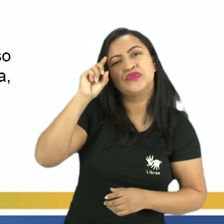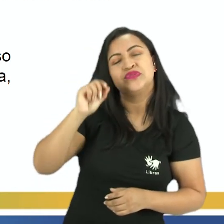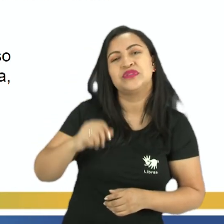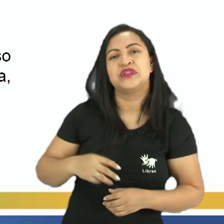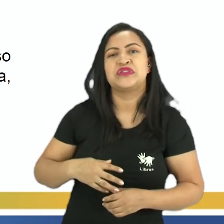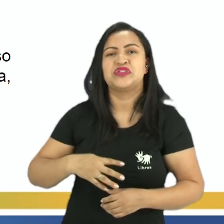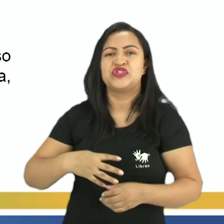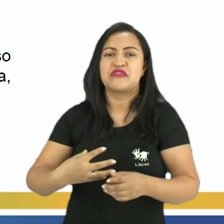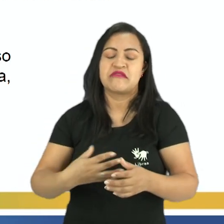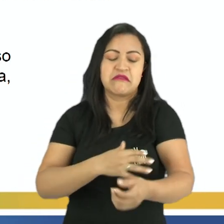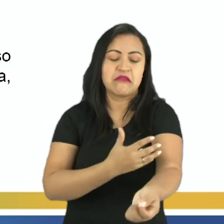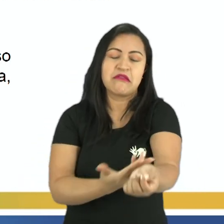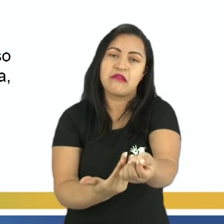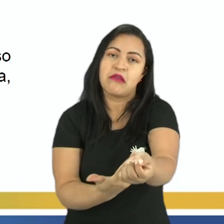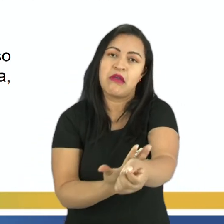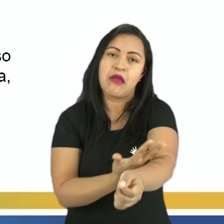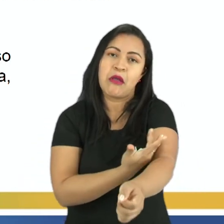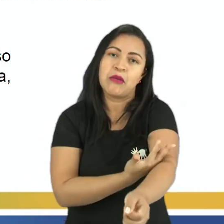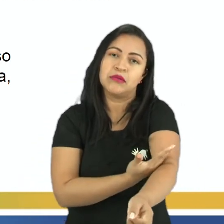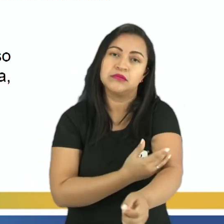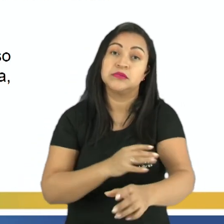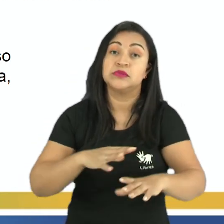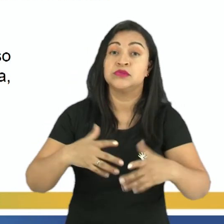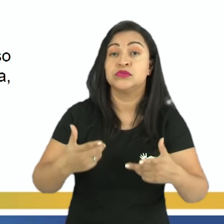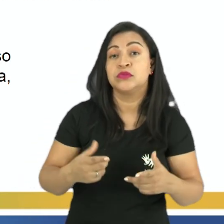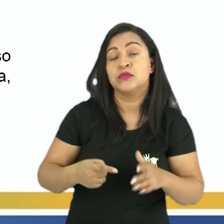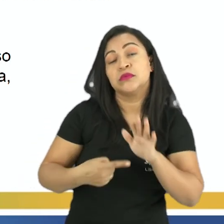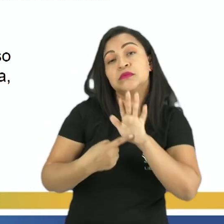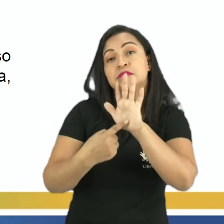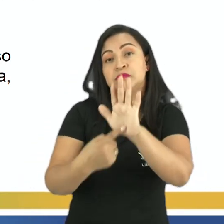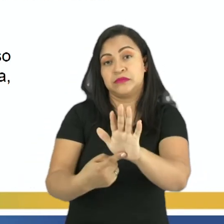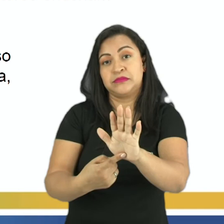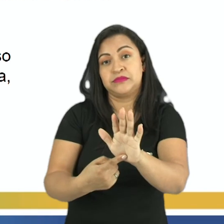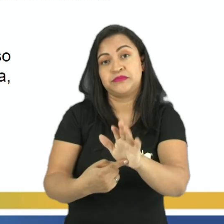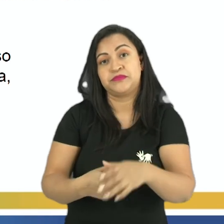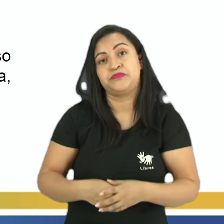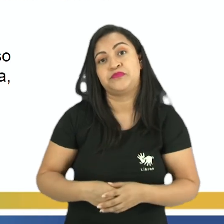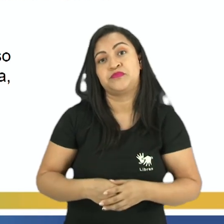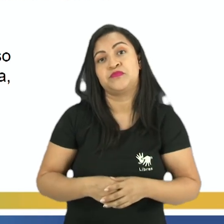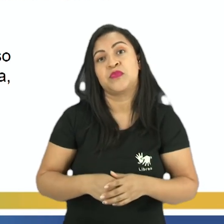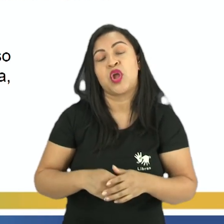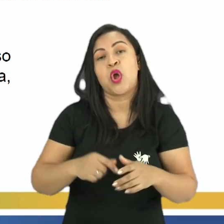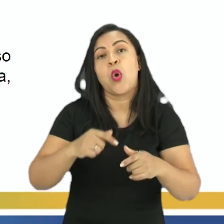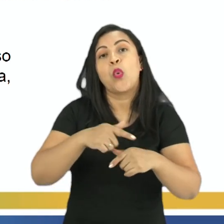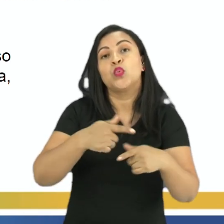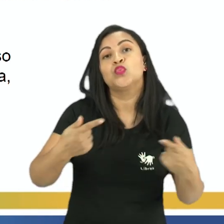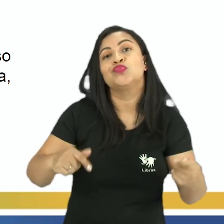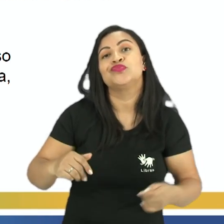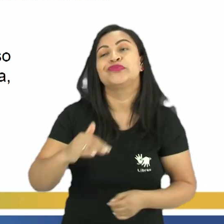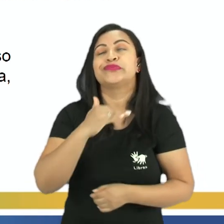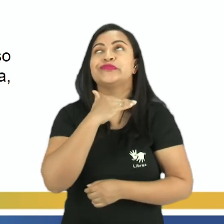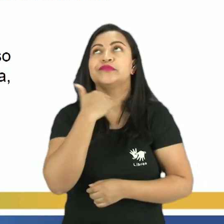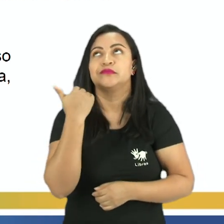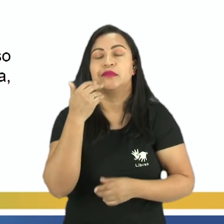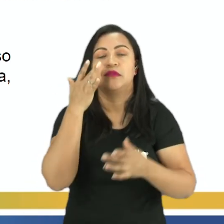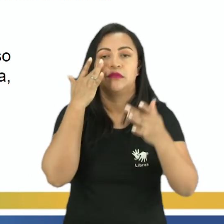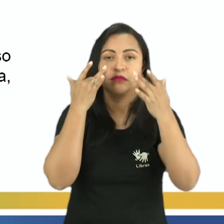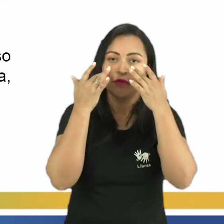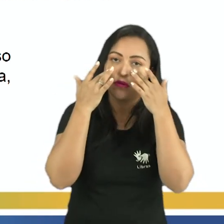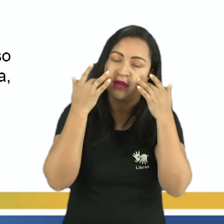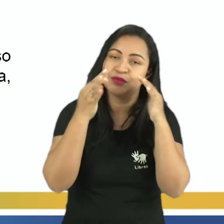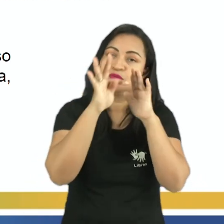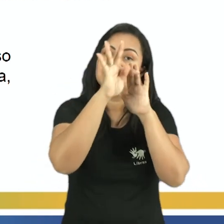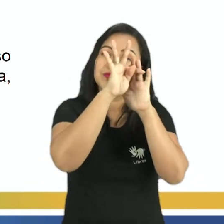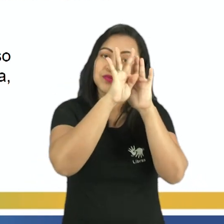intensidade emocional, a qual pode ser representada. O gênero dramático, como o próprio nome indica, são os